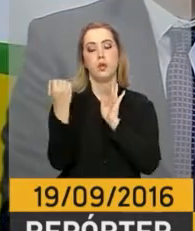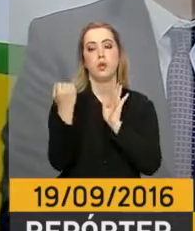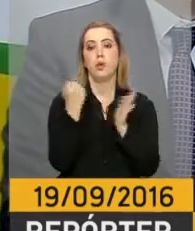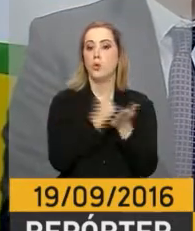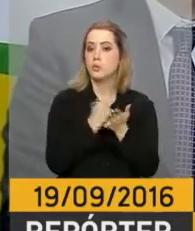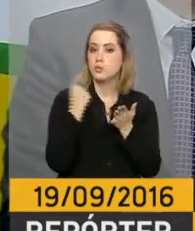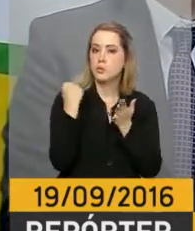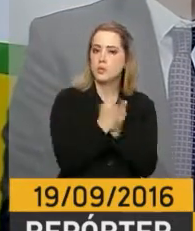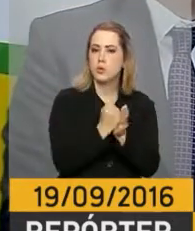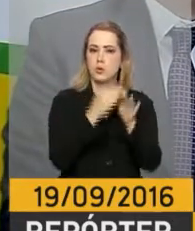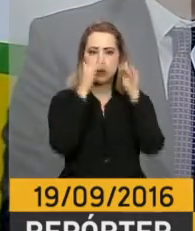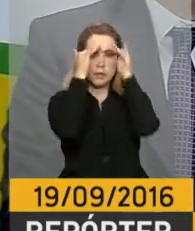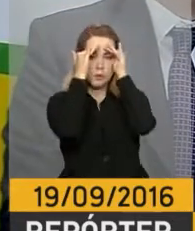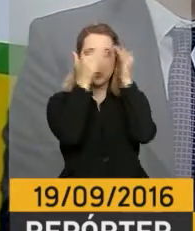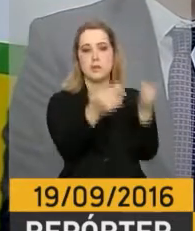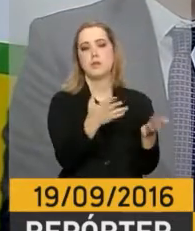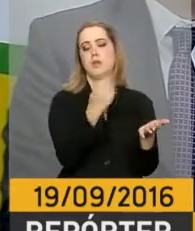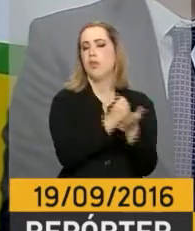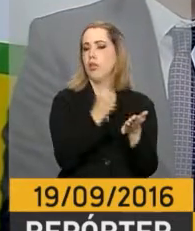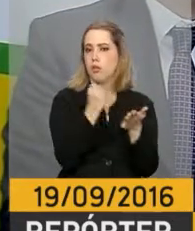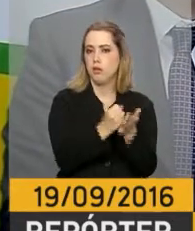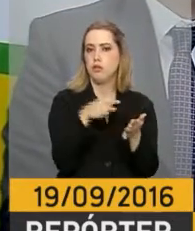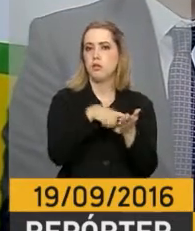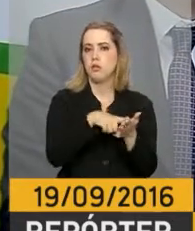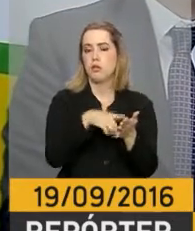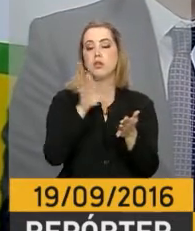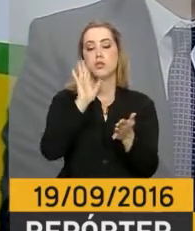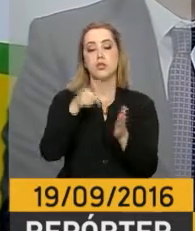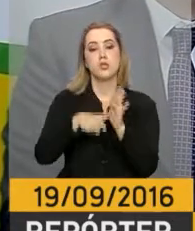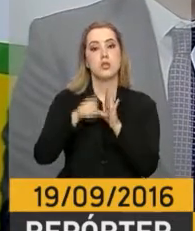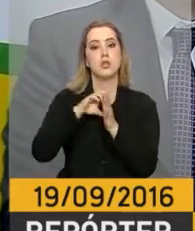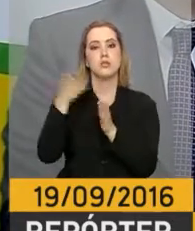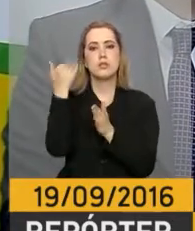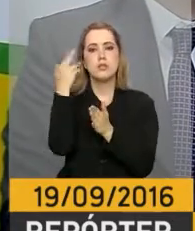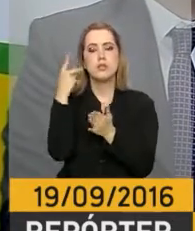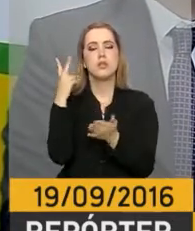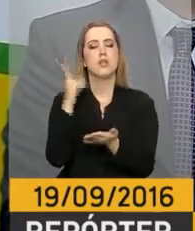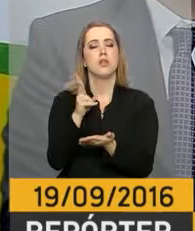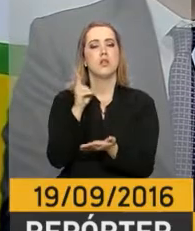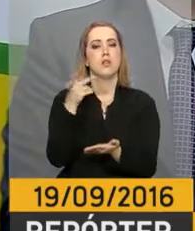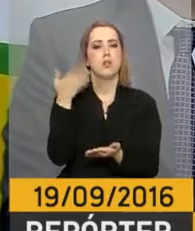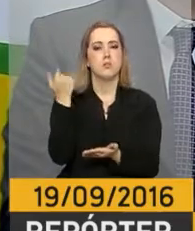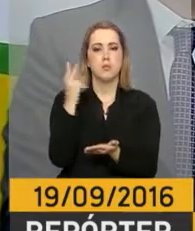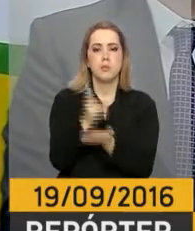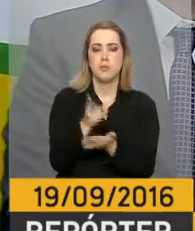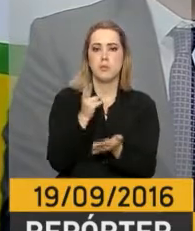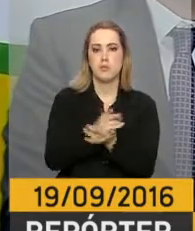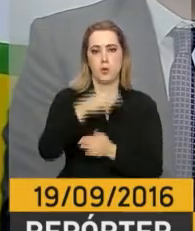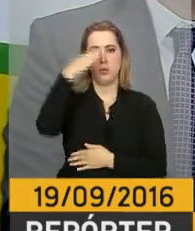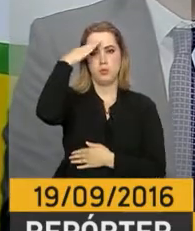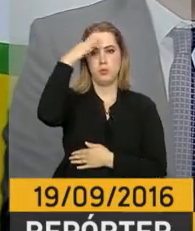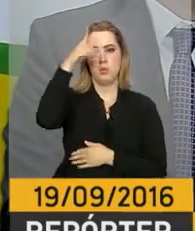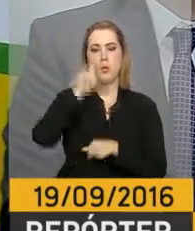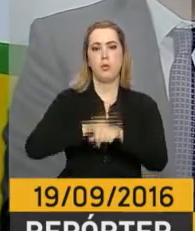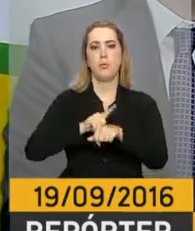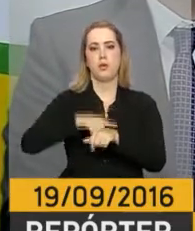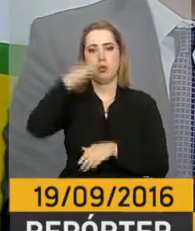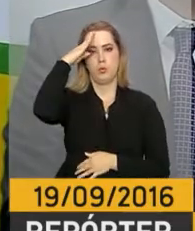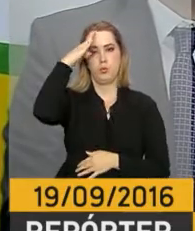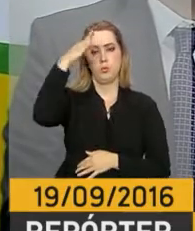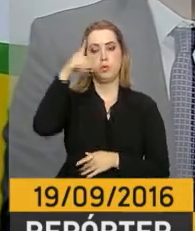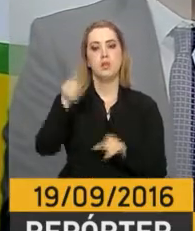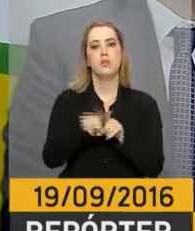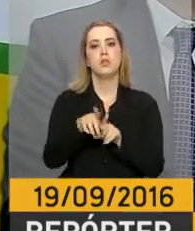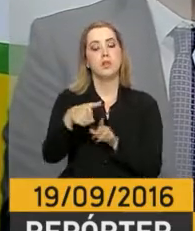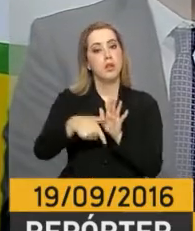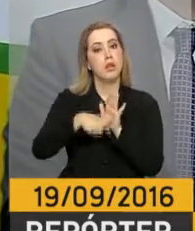que sempre foi uma tradição, mesmo no regime militar, os contratos eram respeitados. Agora já há